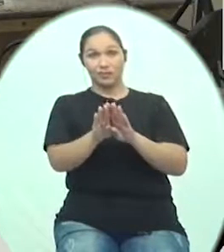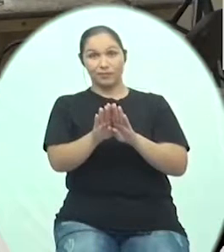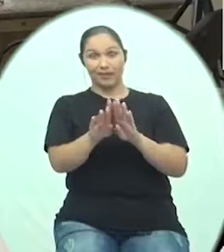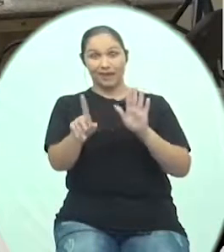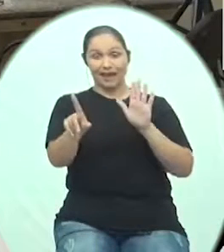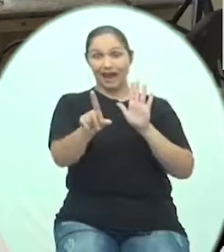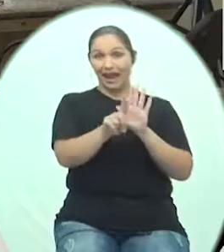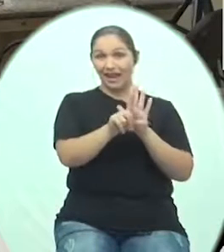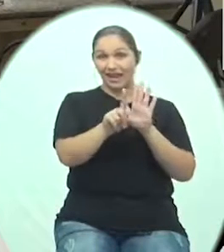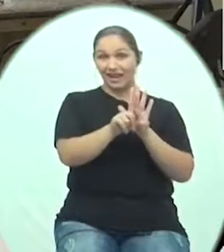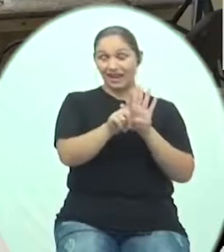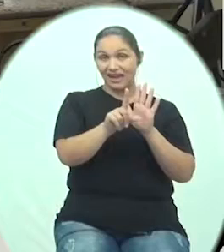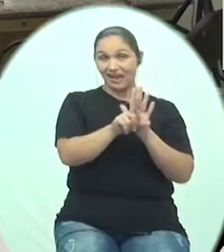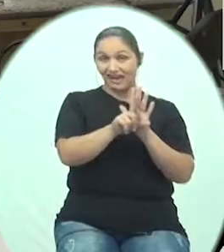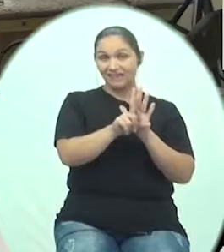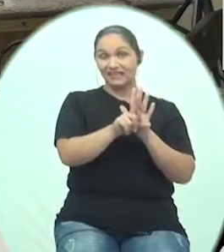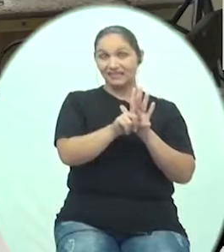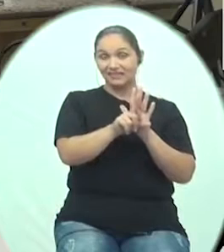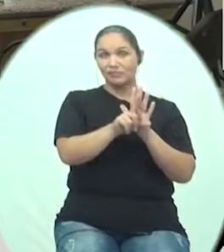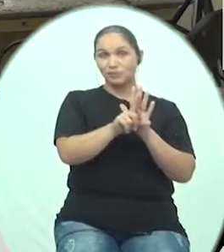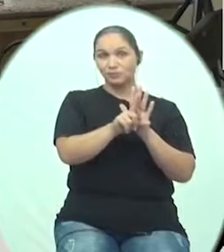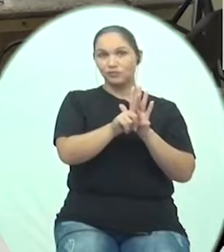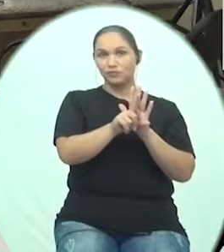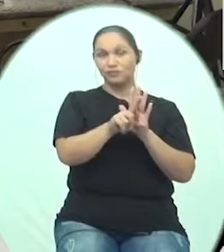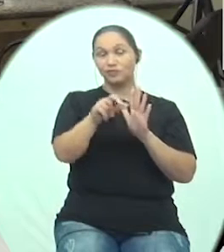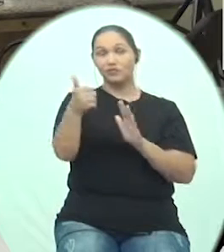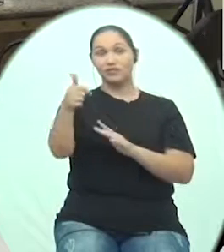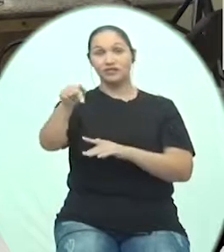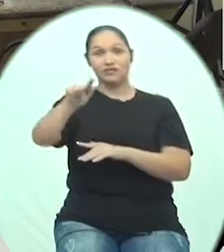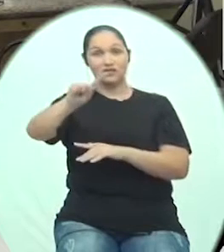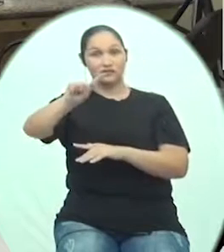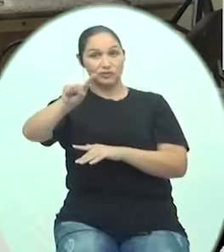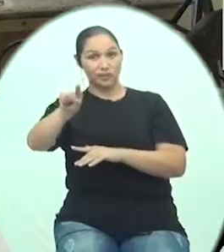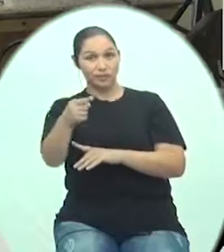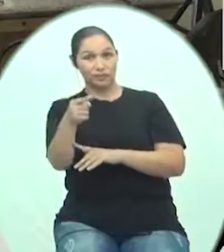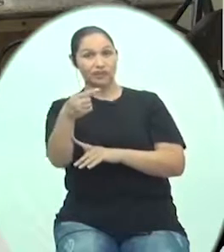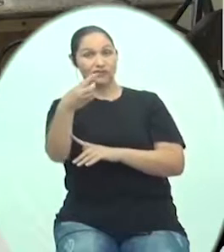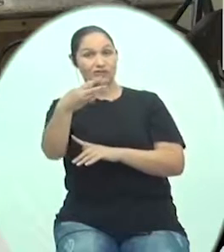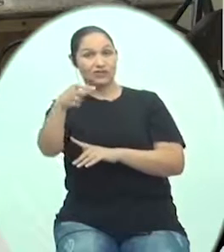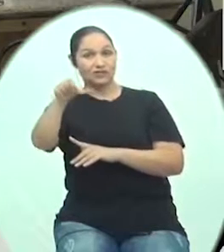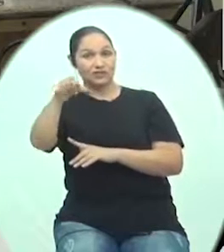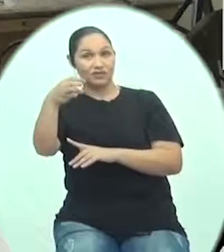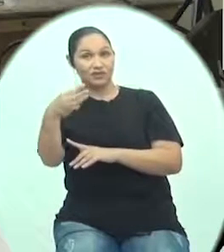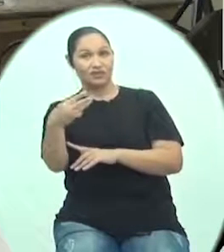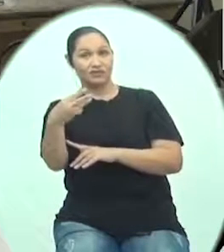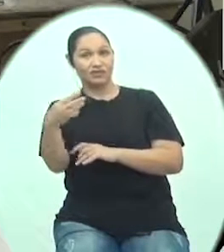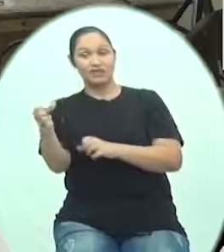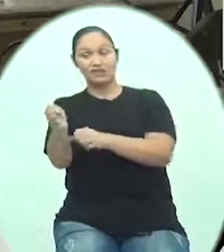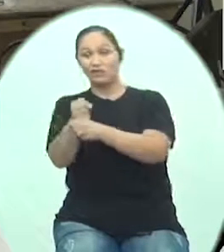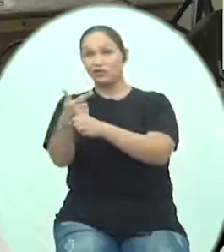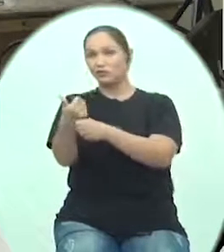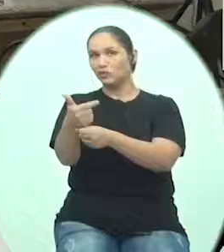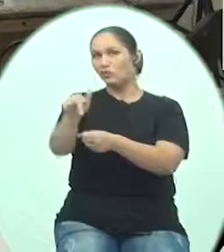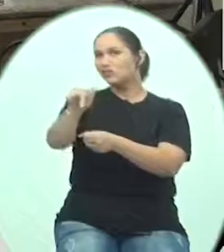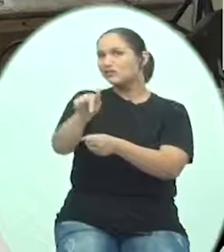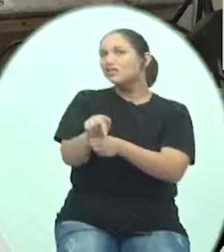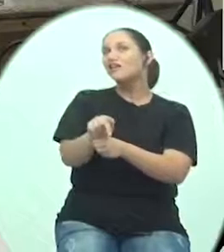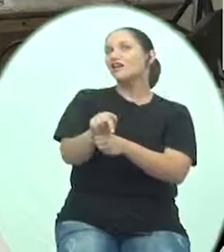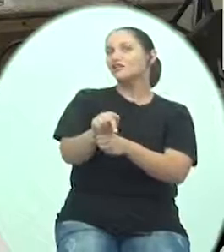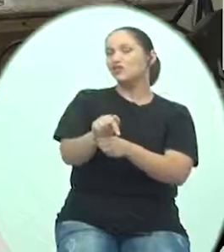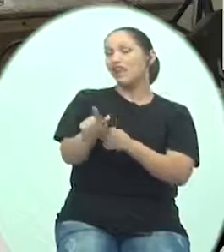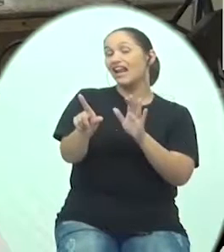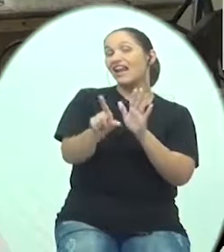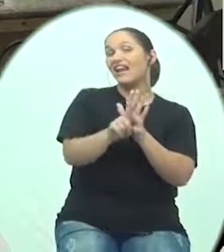deficiência através da lei 17.293 de 19 de outubro de 2017 aqui também estão as